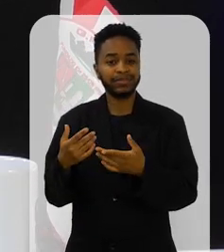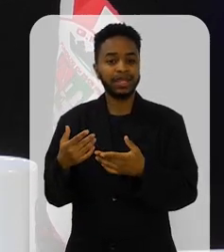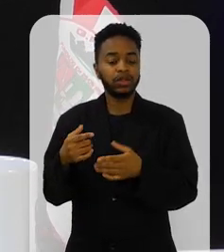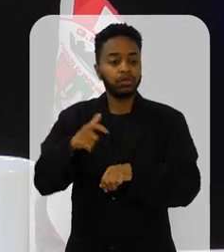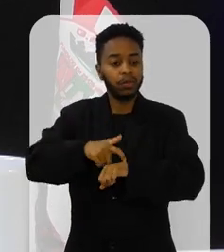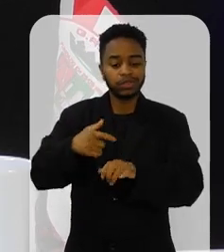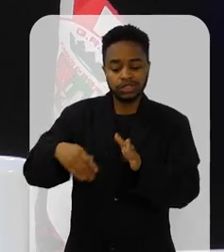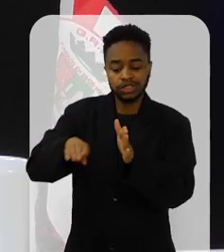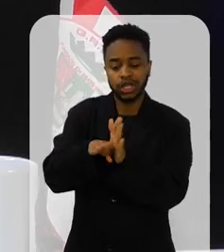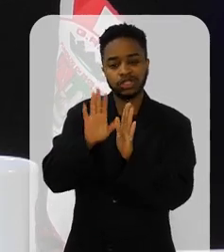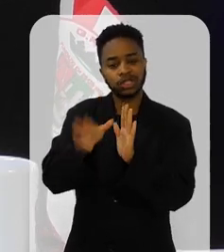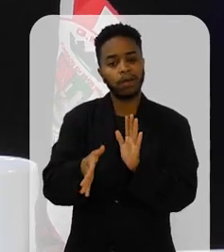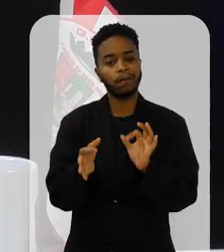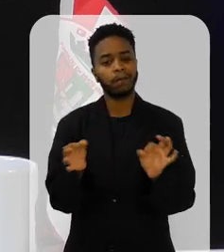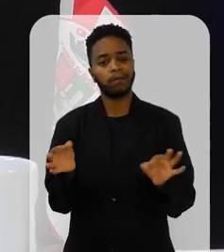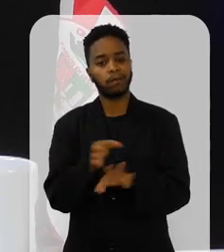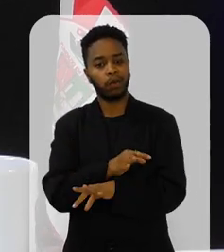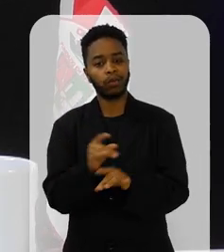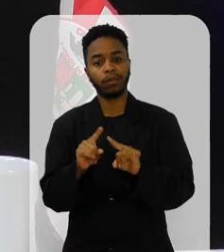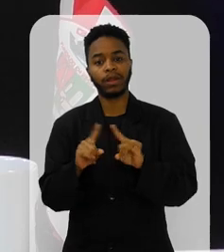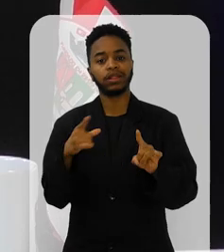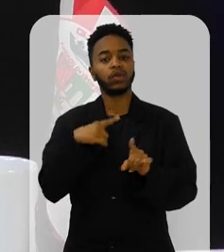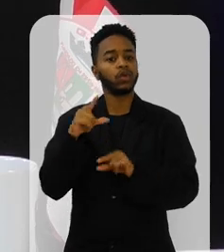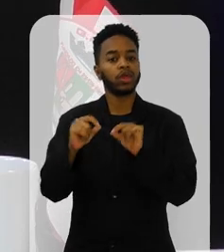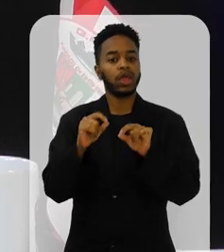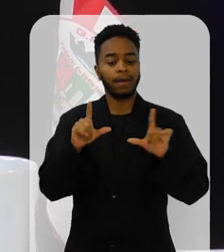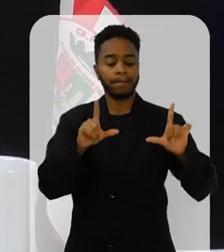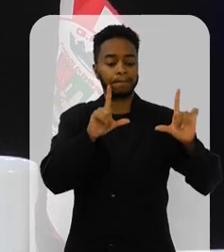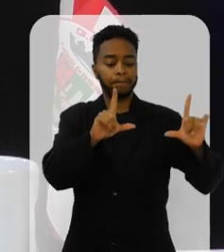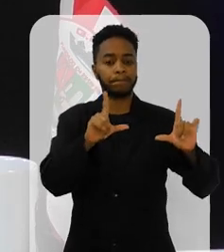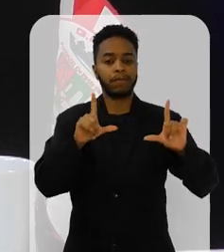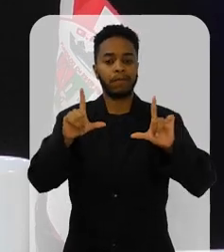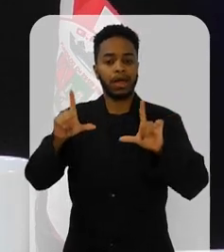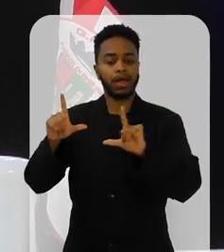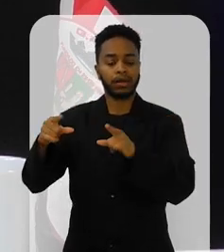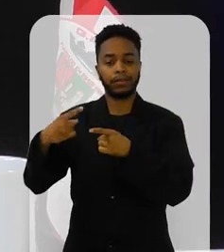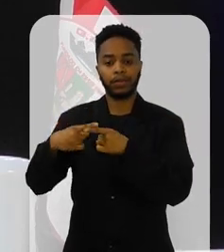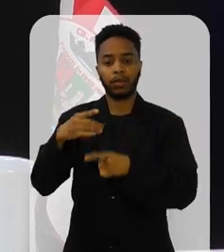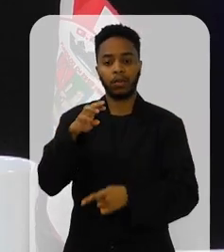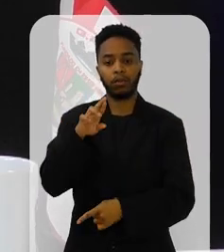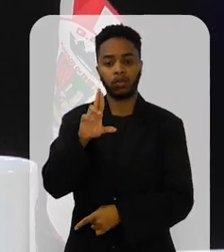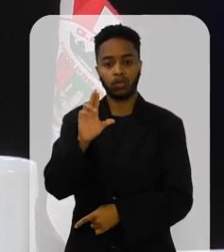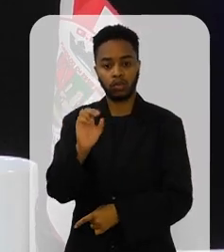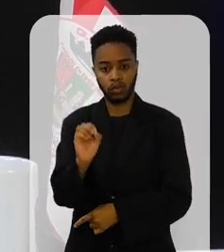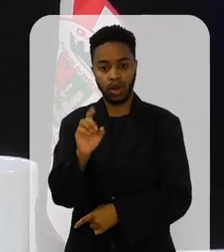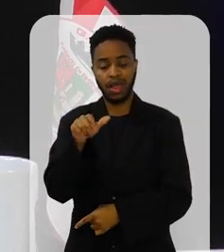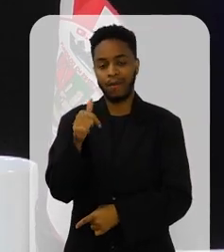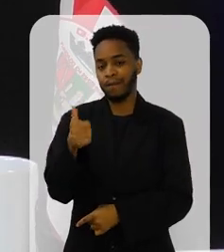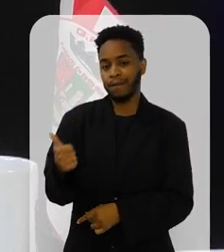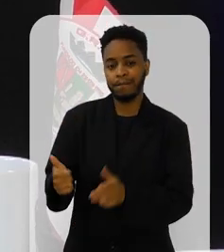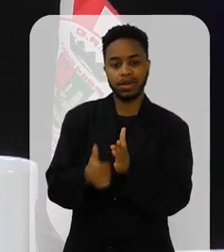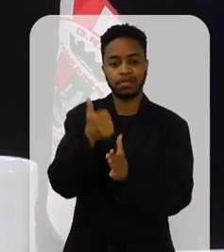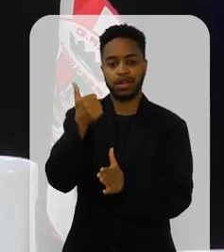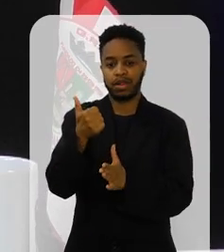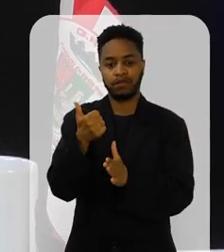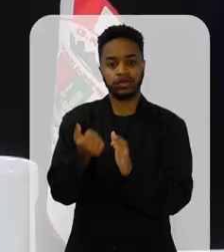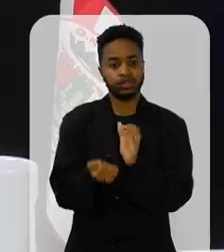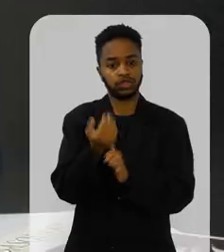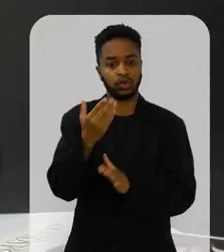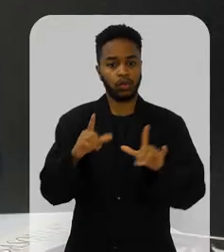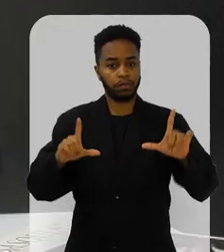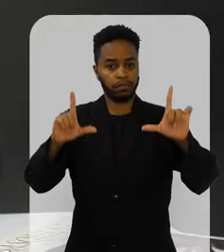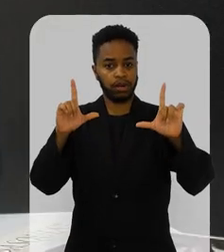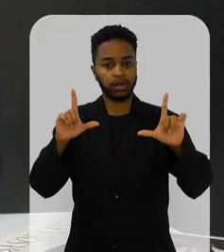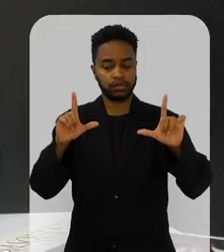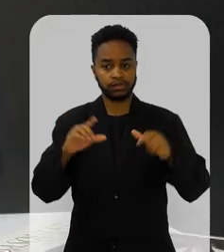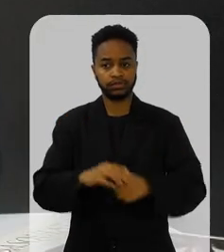pronto, que foi, né, foi a condição das placas, né? Sim. Que o Bruno foi o pioneiro nas